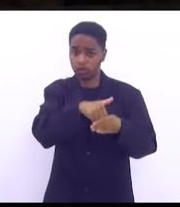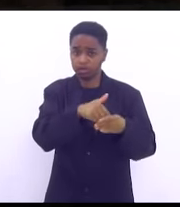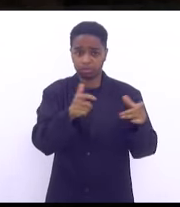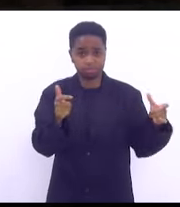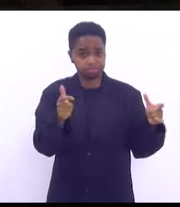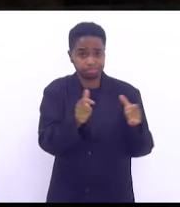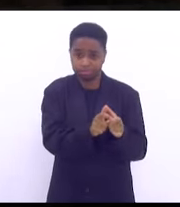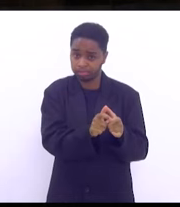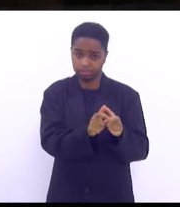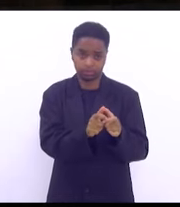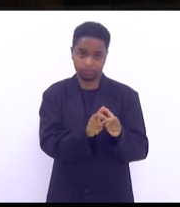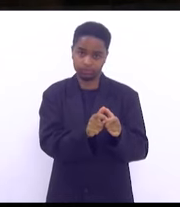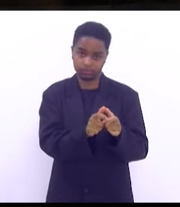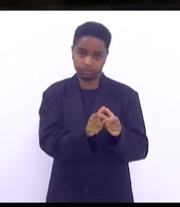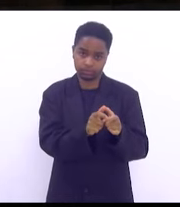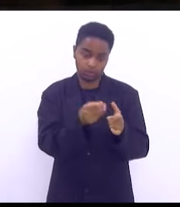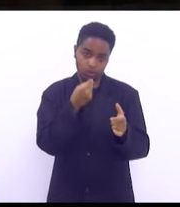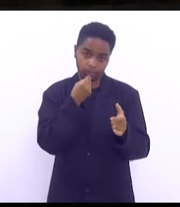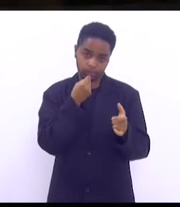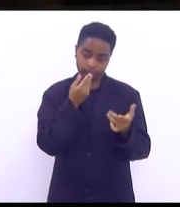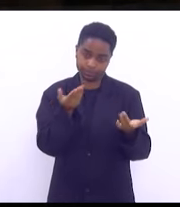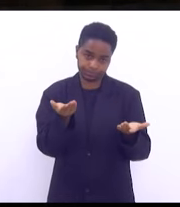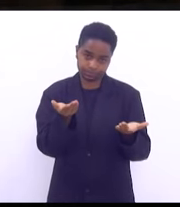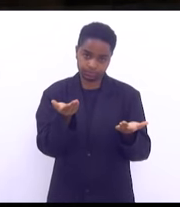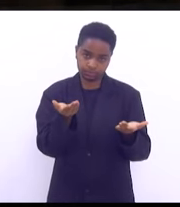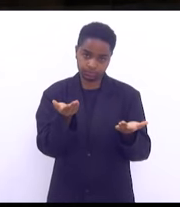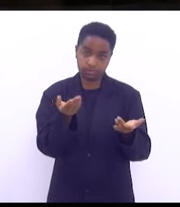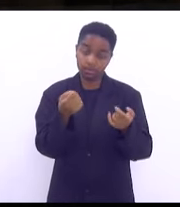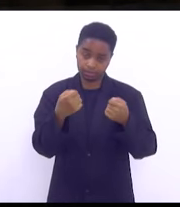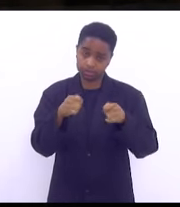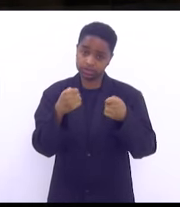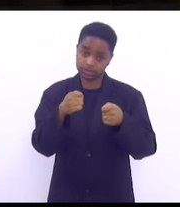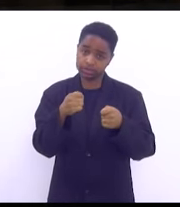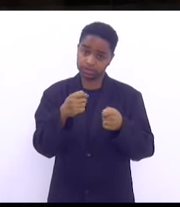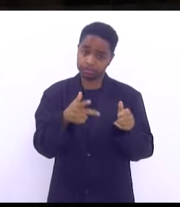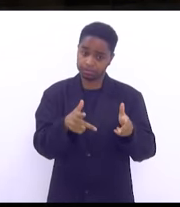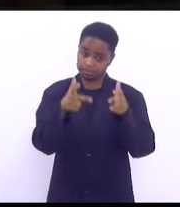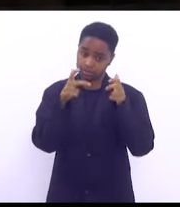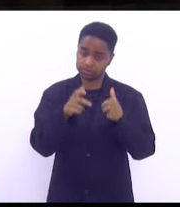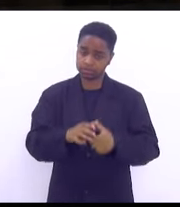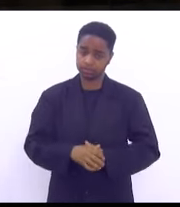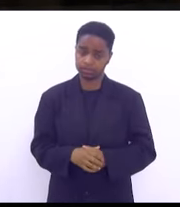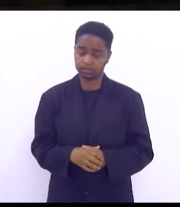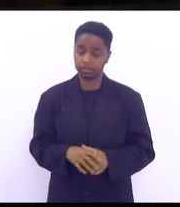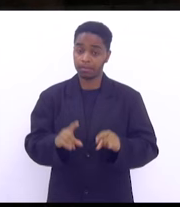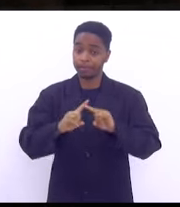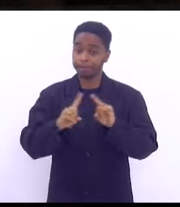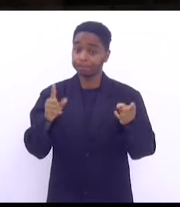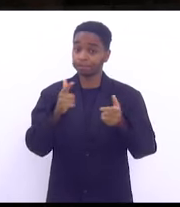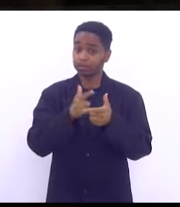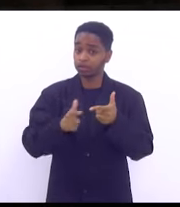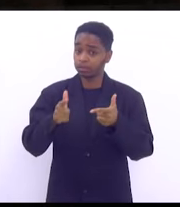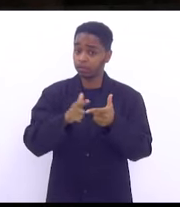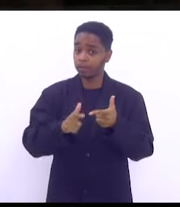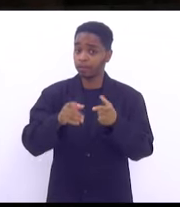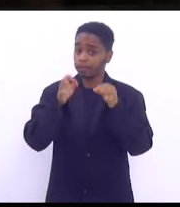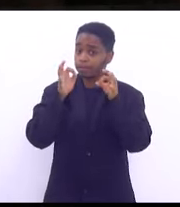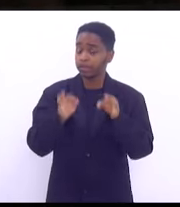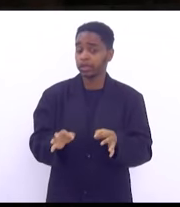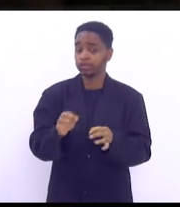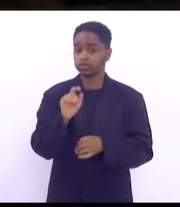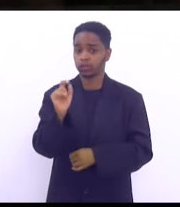muito menor, né? Então, isso tem que ser levado em conta. Mas o problema não está